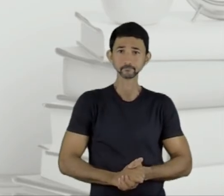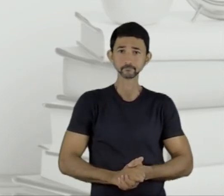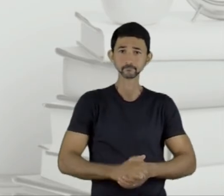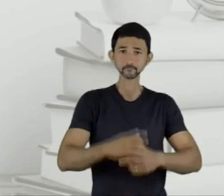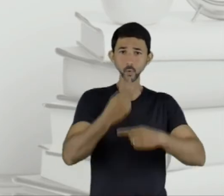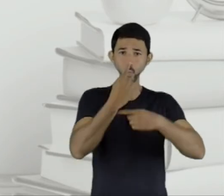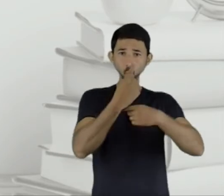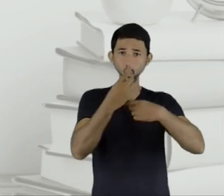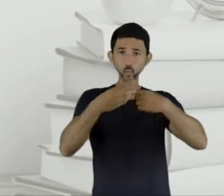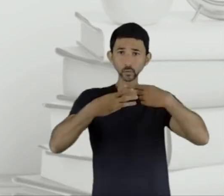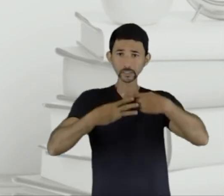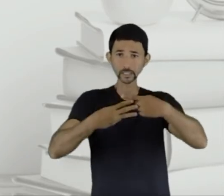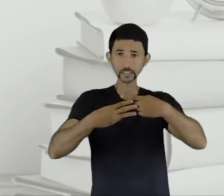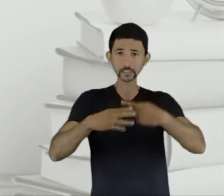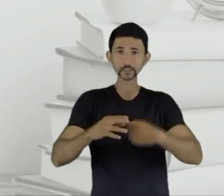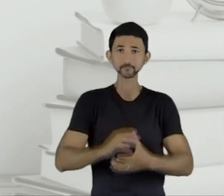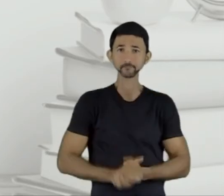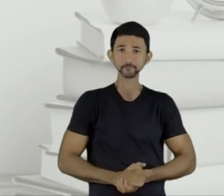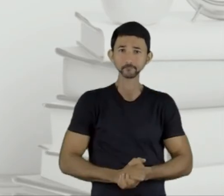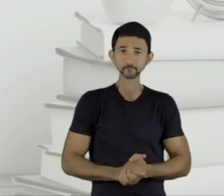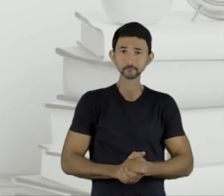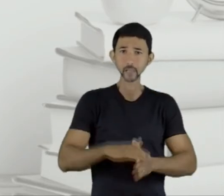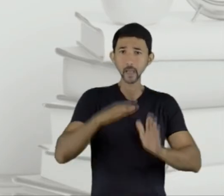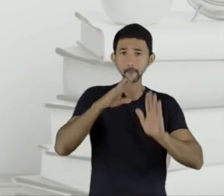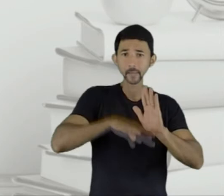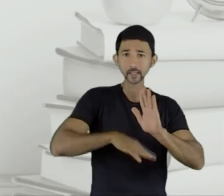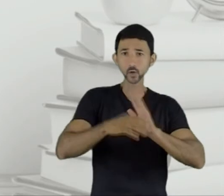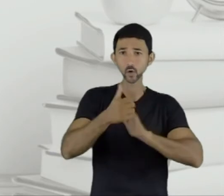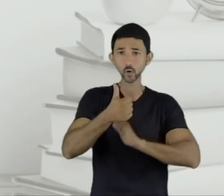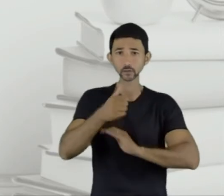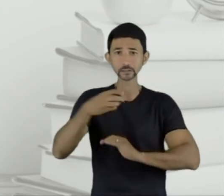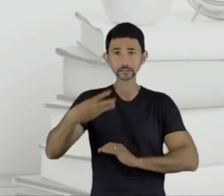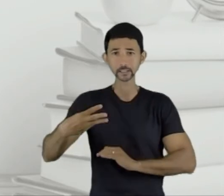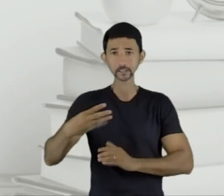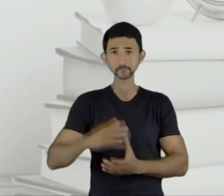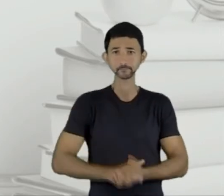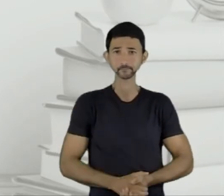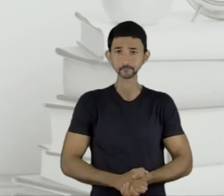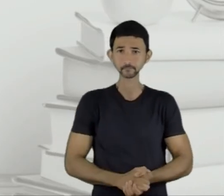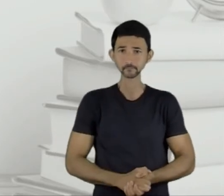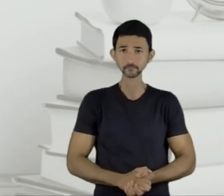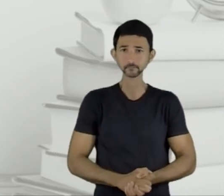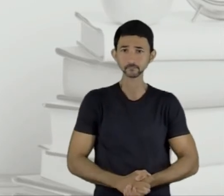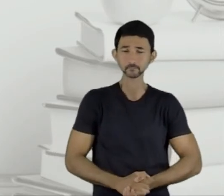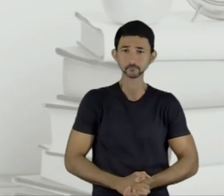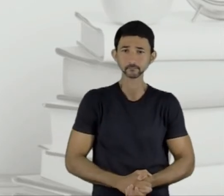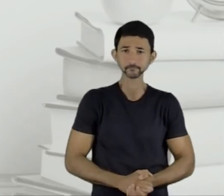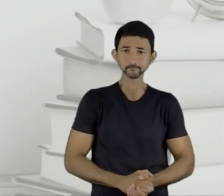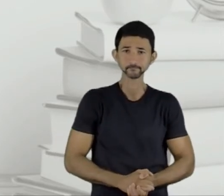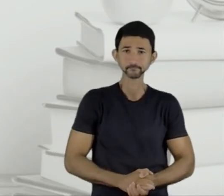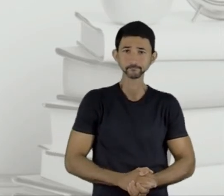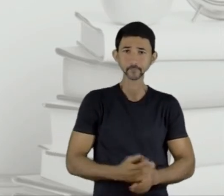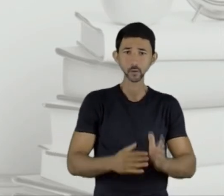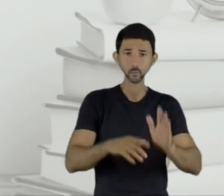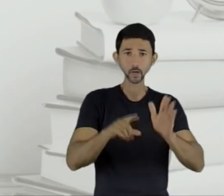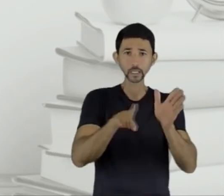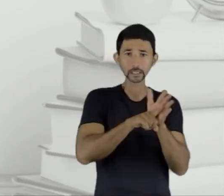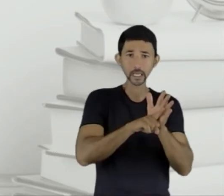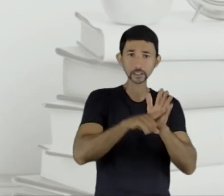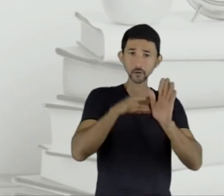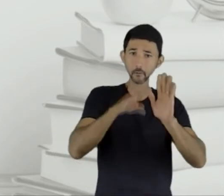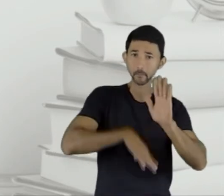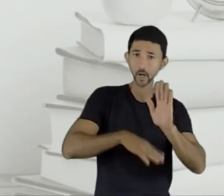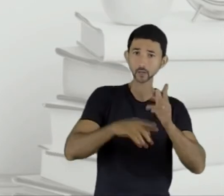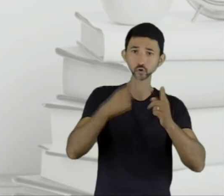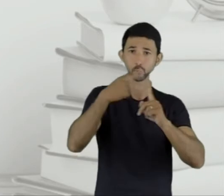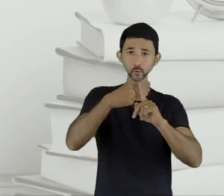uma comparação assim mais, vamos dizer assim, específica. Basta observar. Se é negativo, é menor que positivo. Menos 1/5